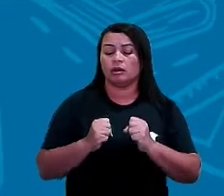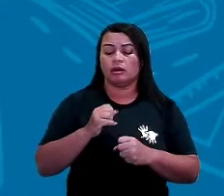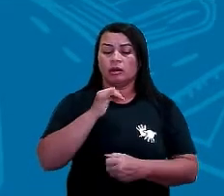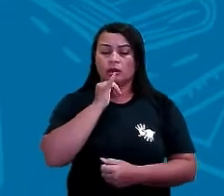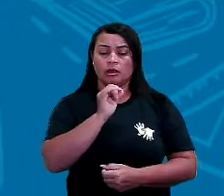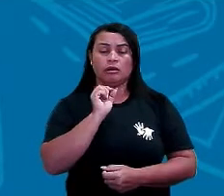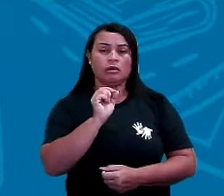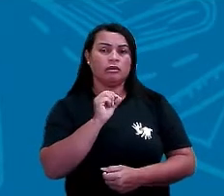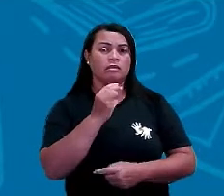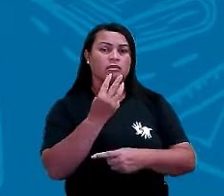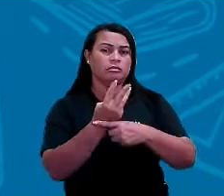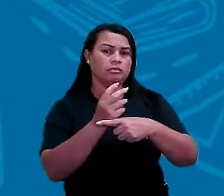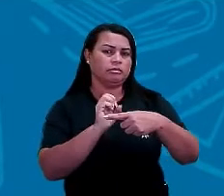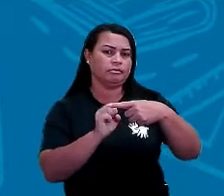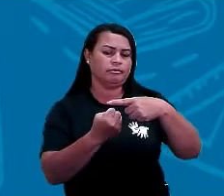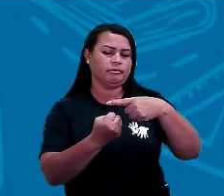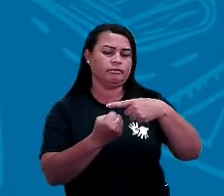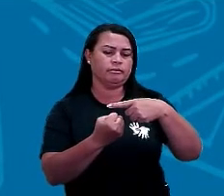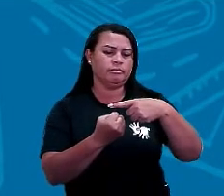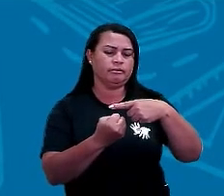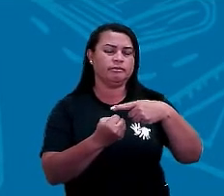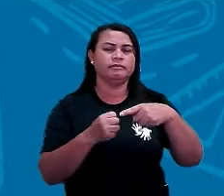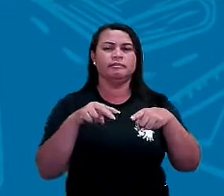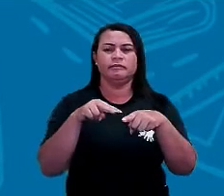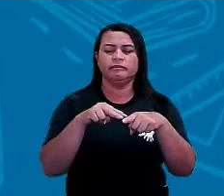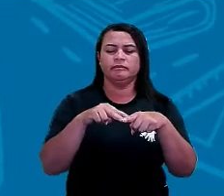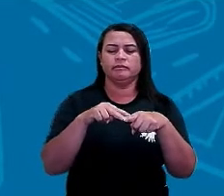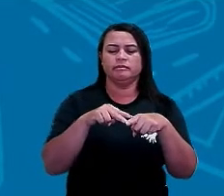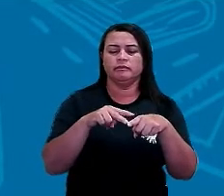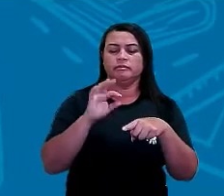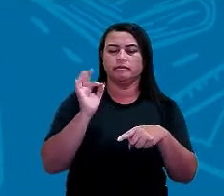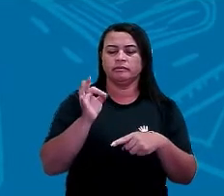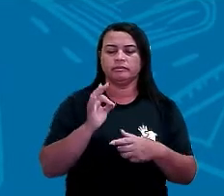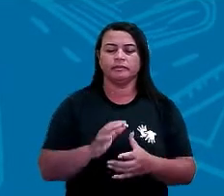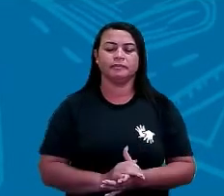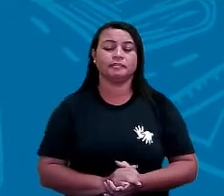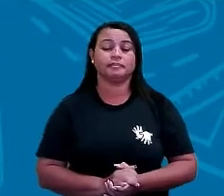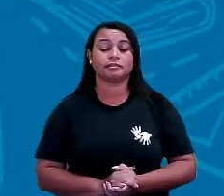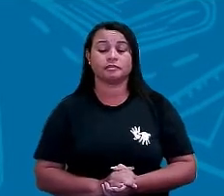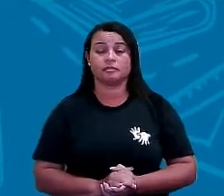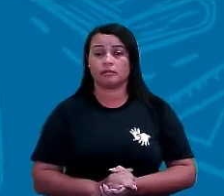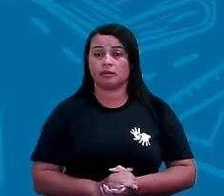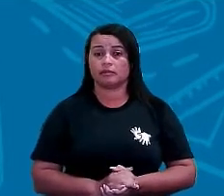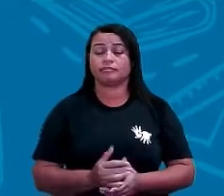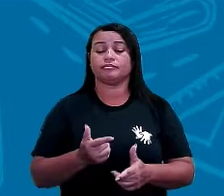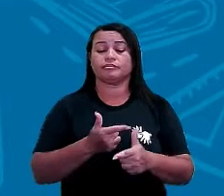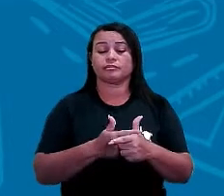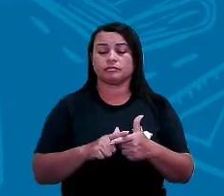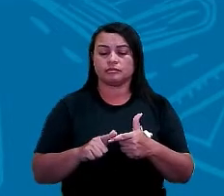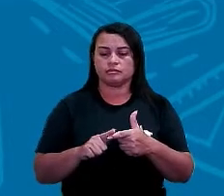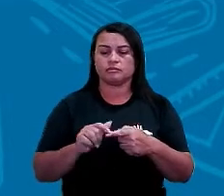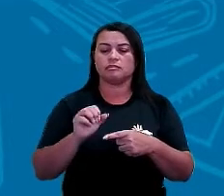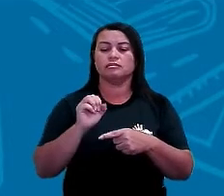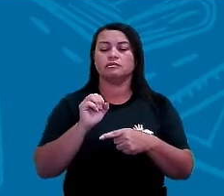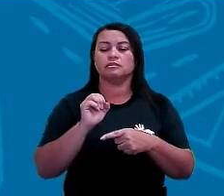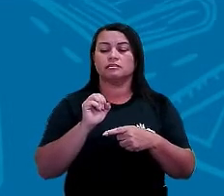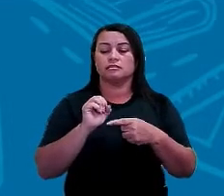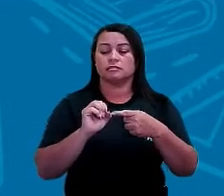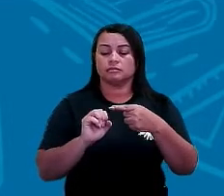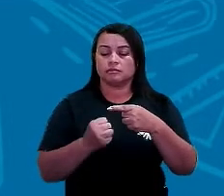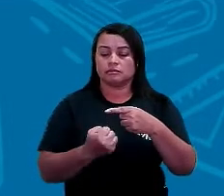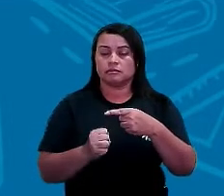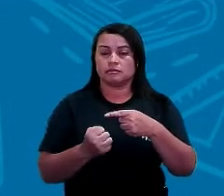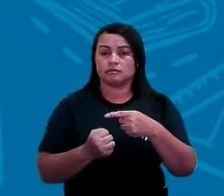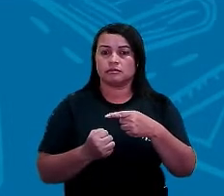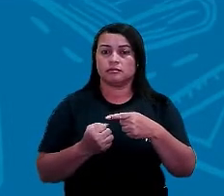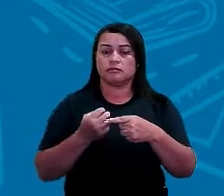consumido 3/8 dessa pizza, tá certo? Então ela foi dividida em 8, dessas